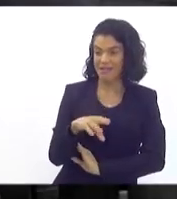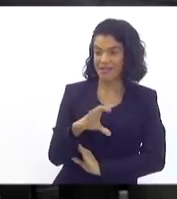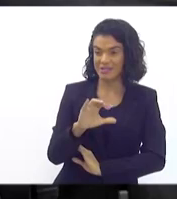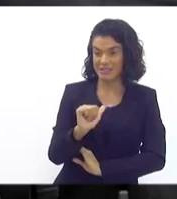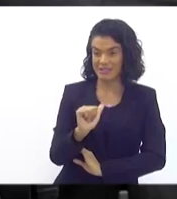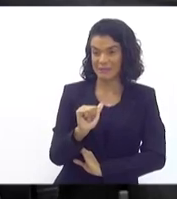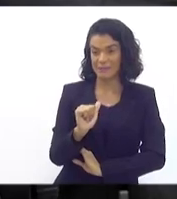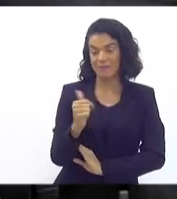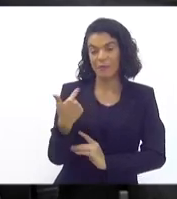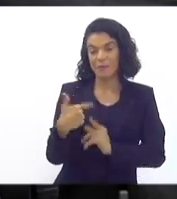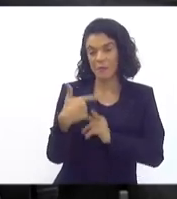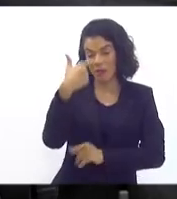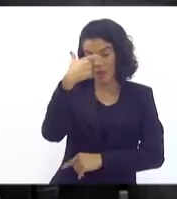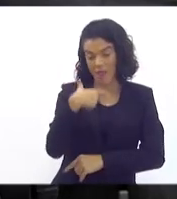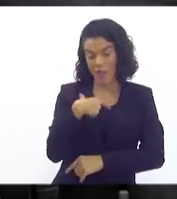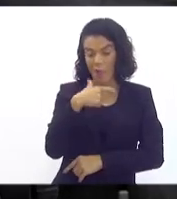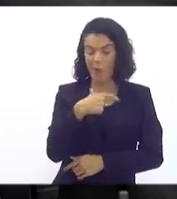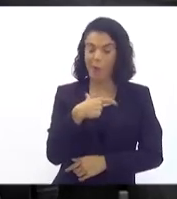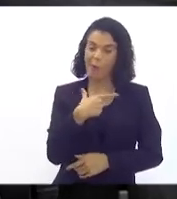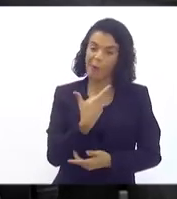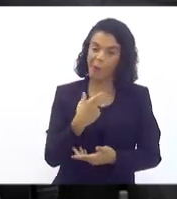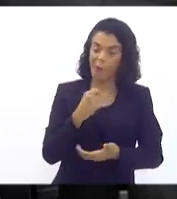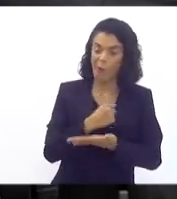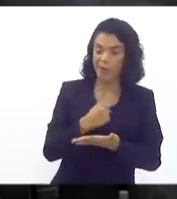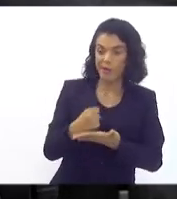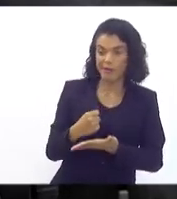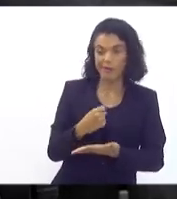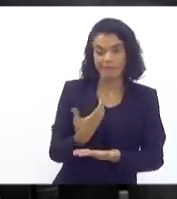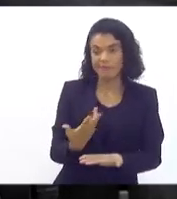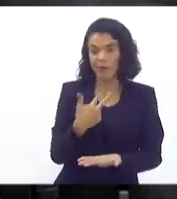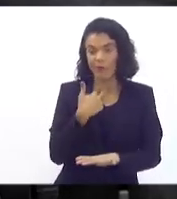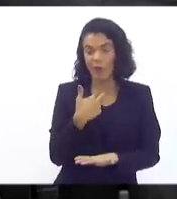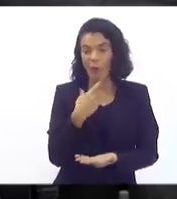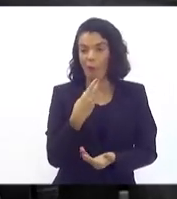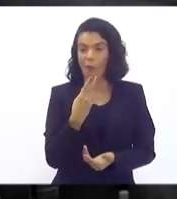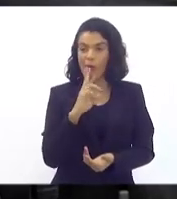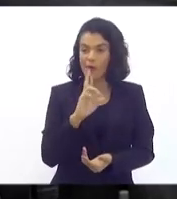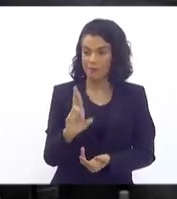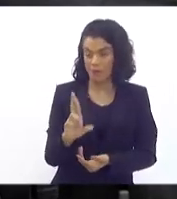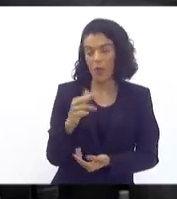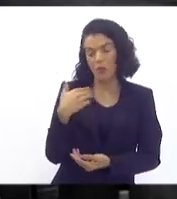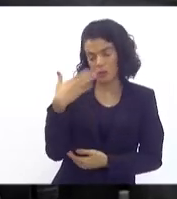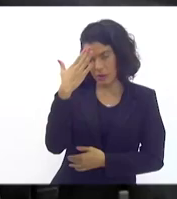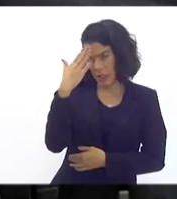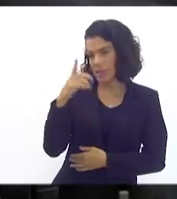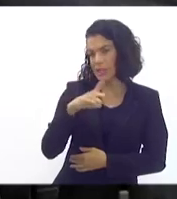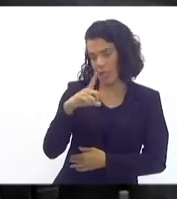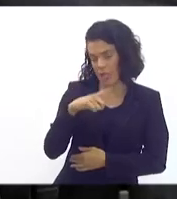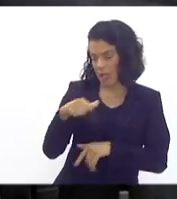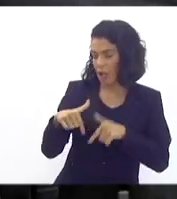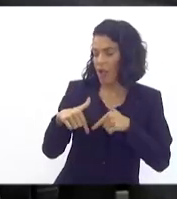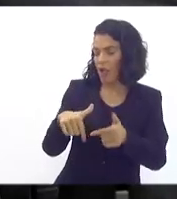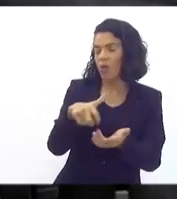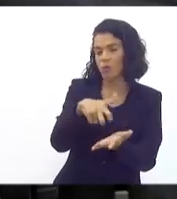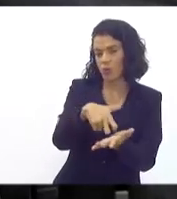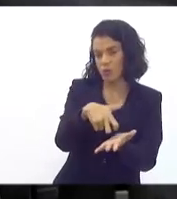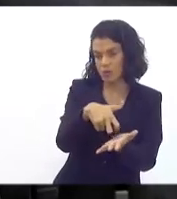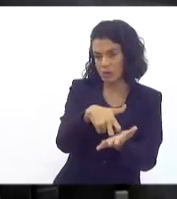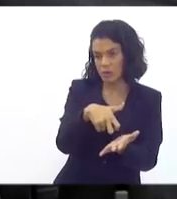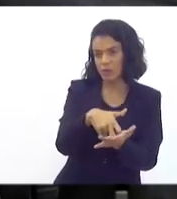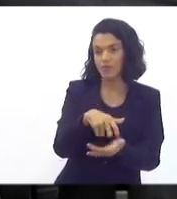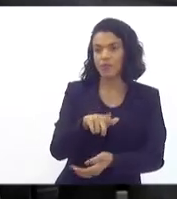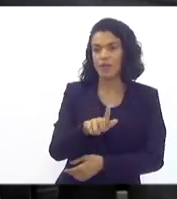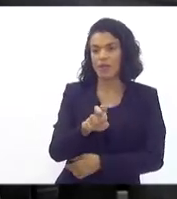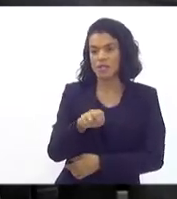concedente não tem esse papel agora que tem que tem atuações eu sei que tem que existem atuações aí a